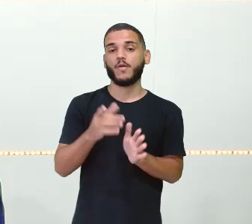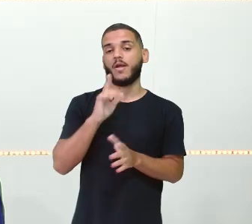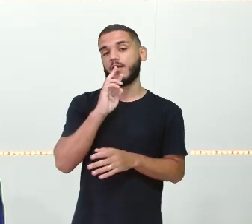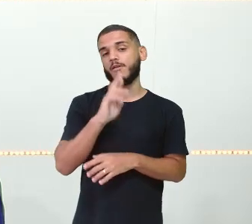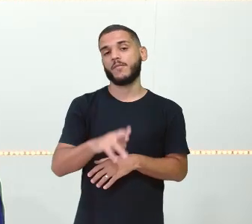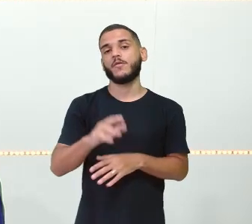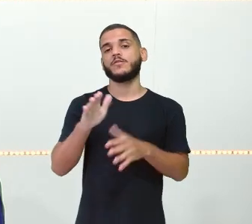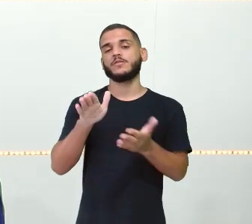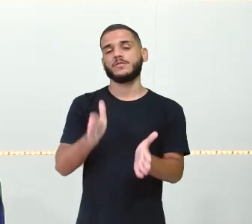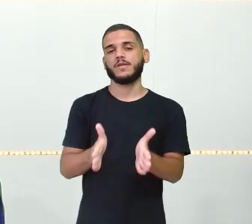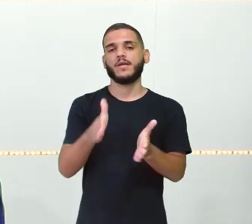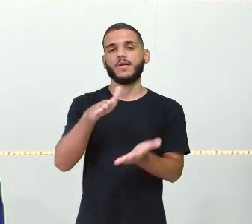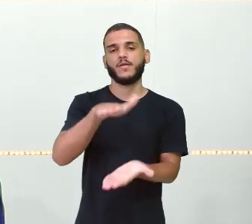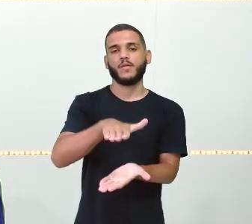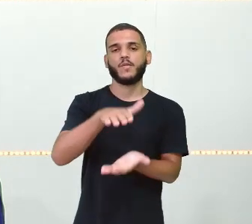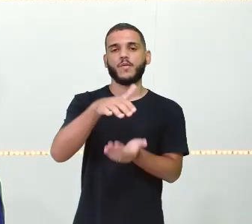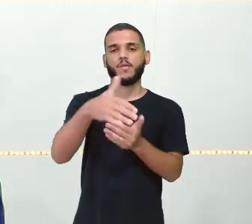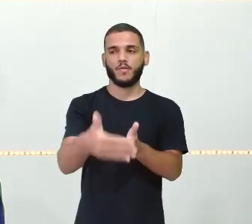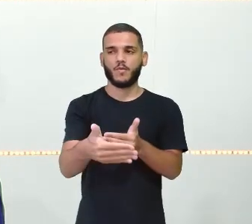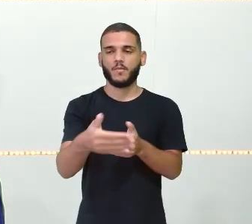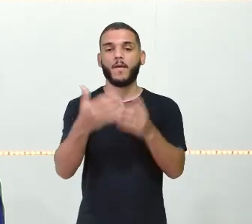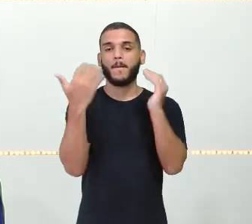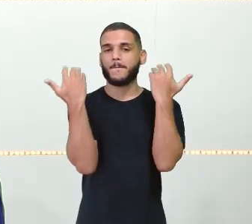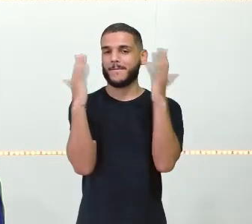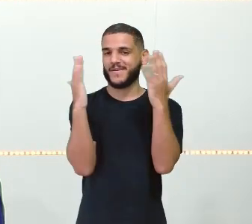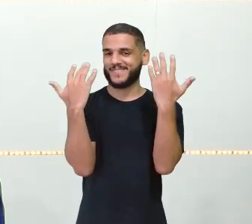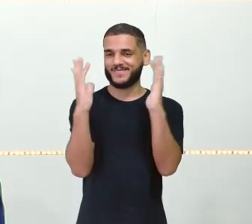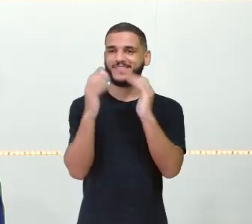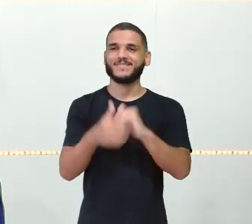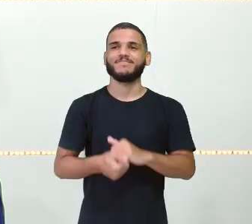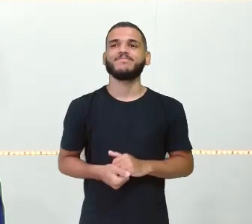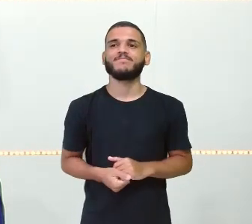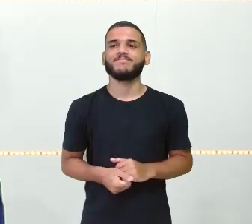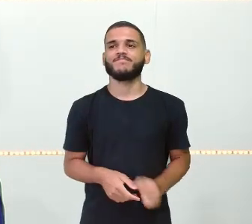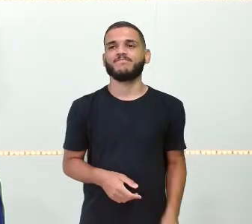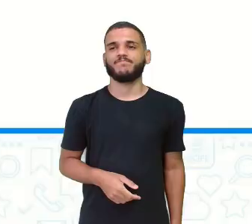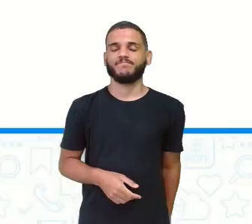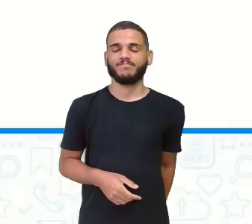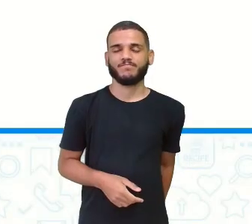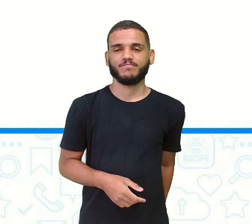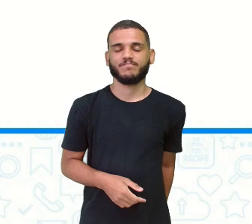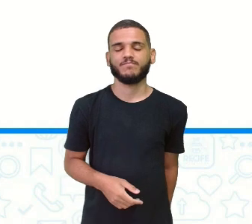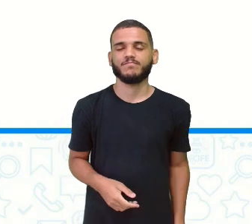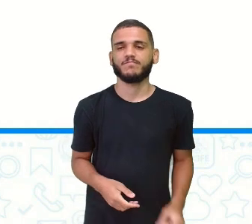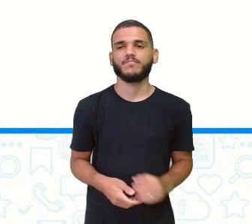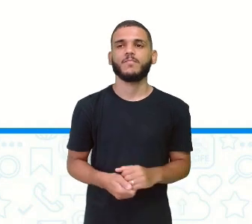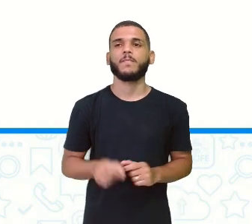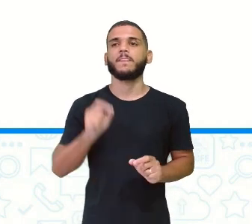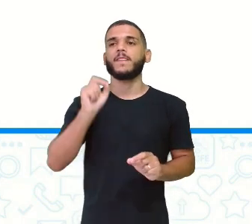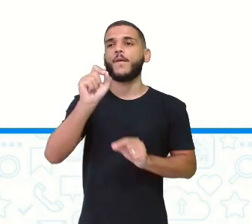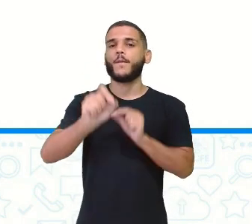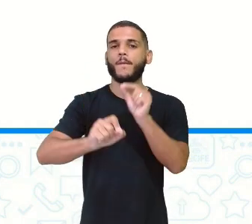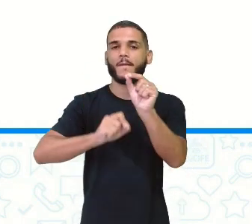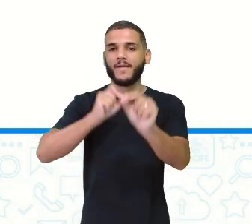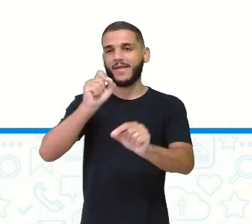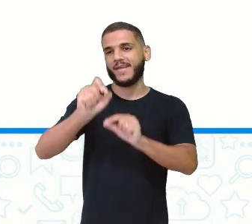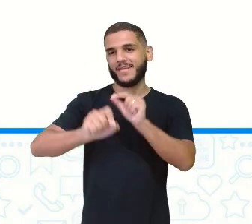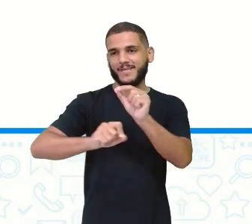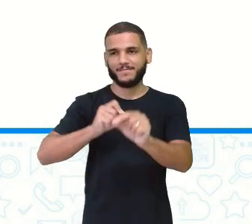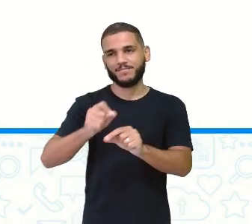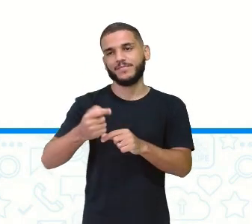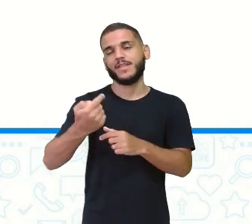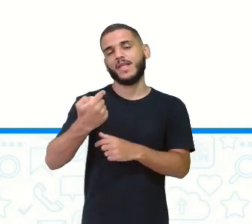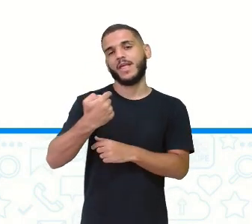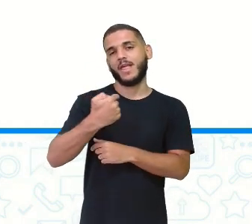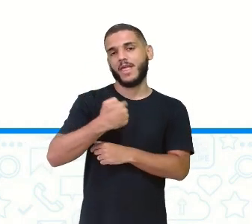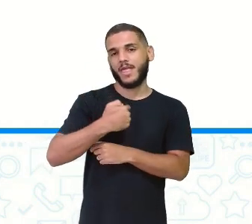cubo, parabéns. Vou agora para mais uma adivinha. Vamos lá. O que é o que é? Sou